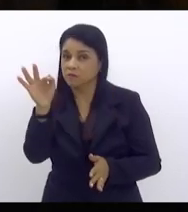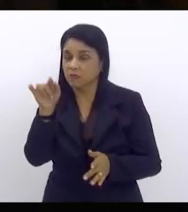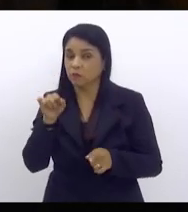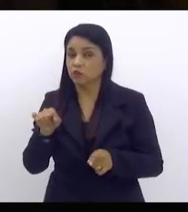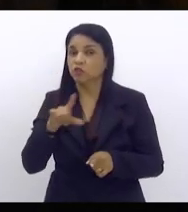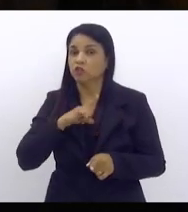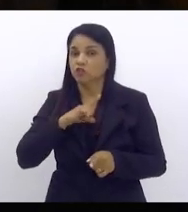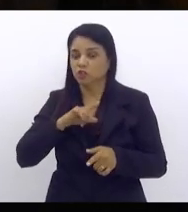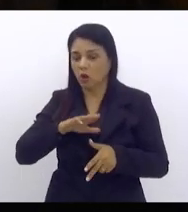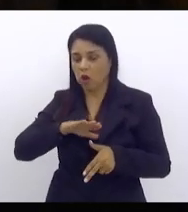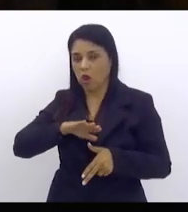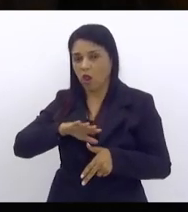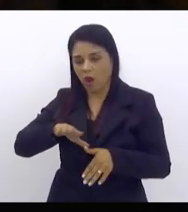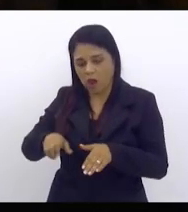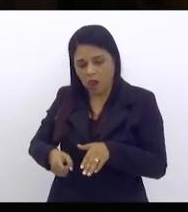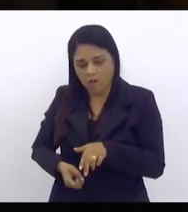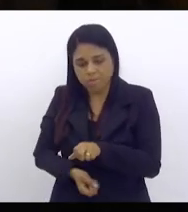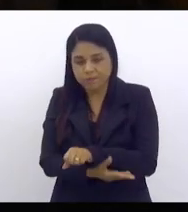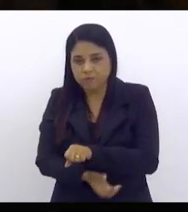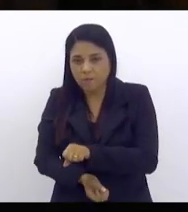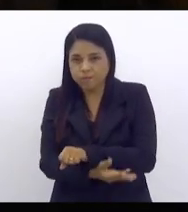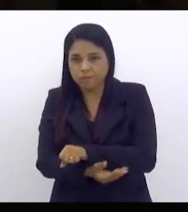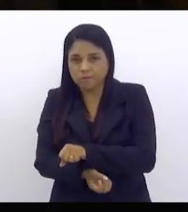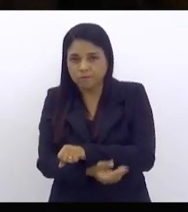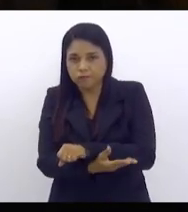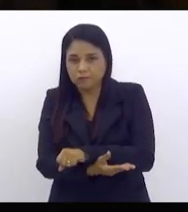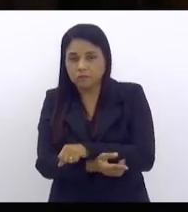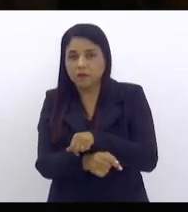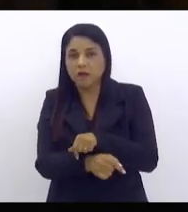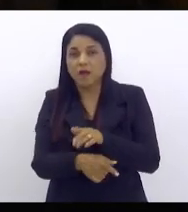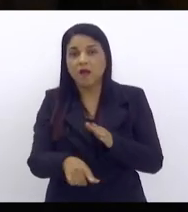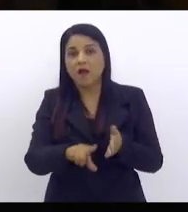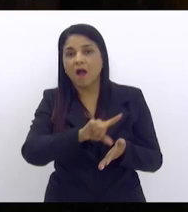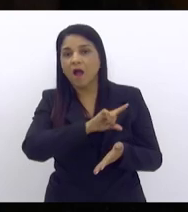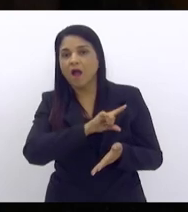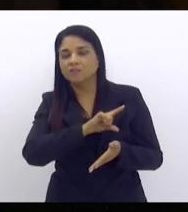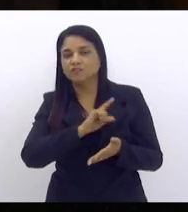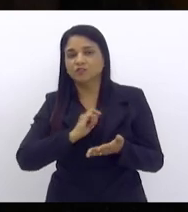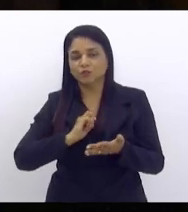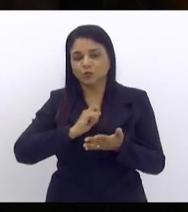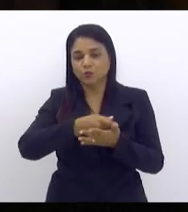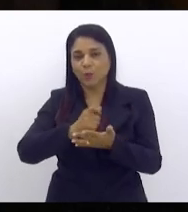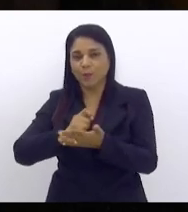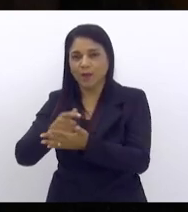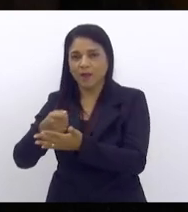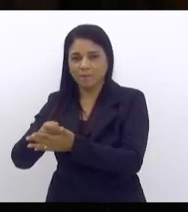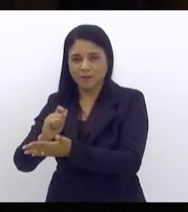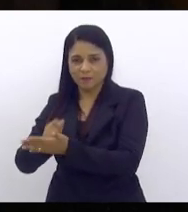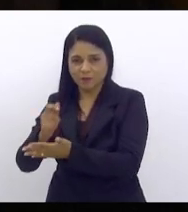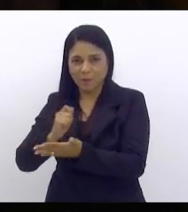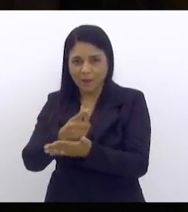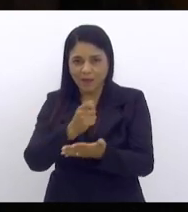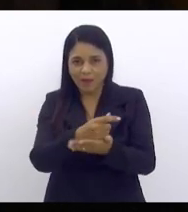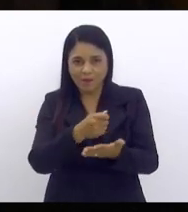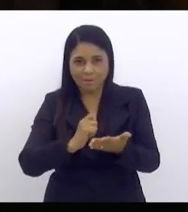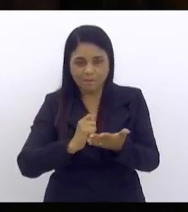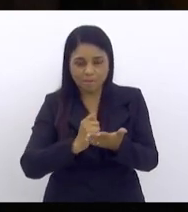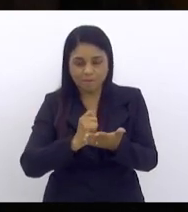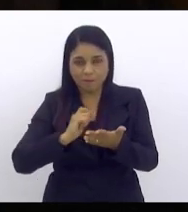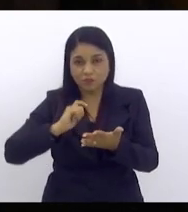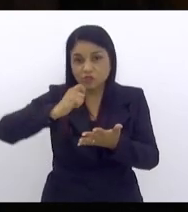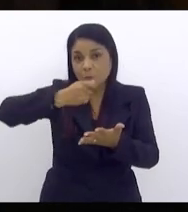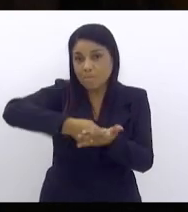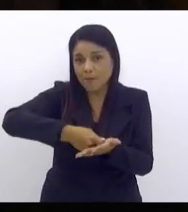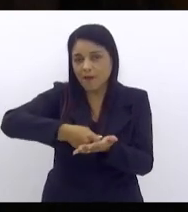propinas, mesmo antes do pagamento dos coletes, mais de